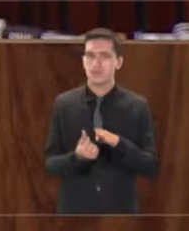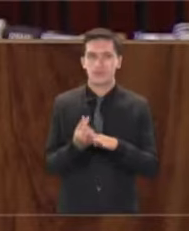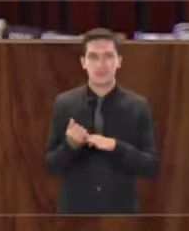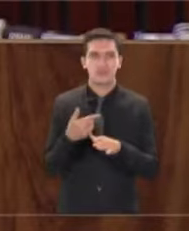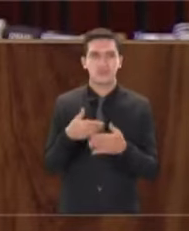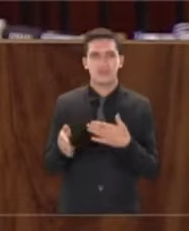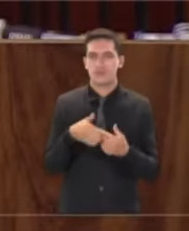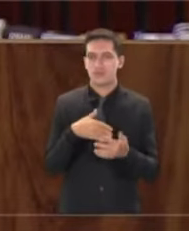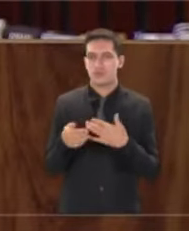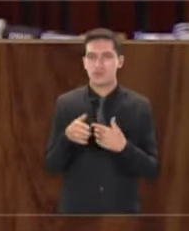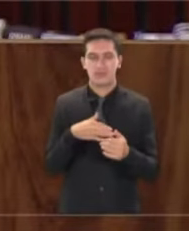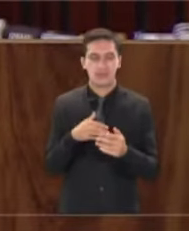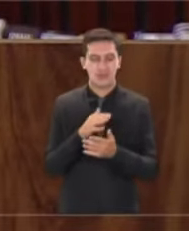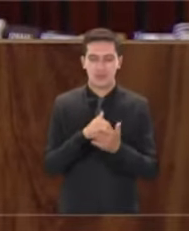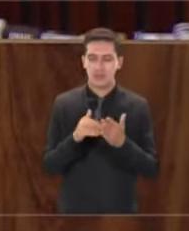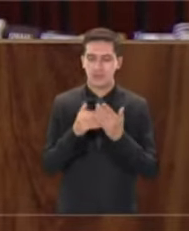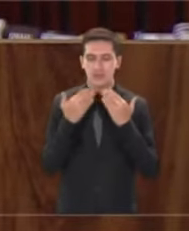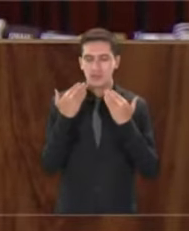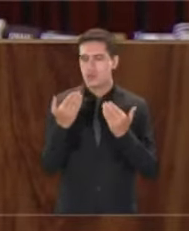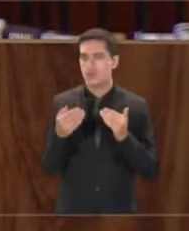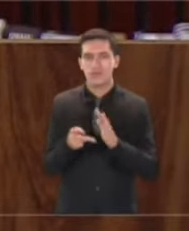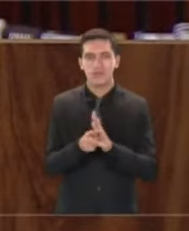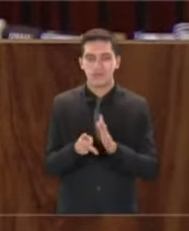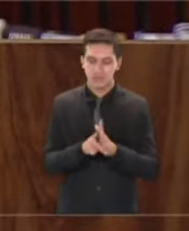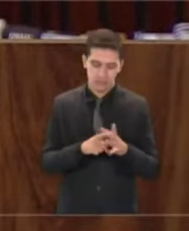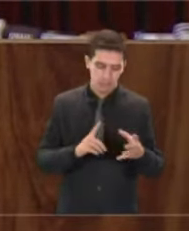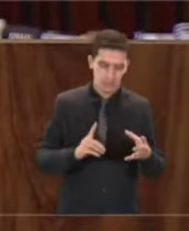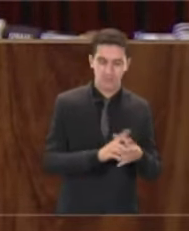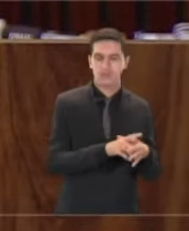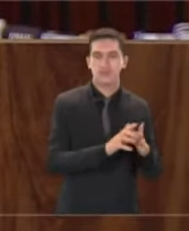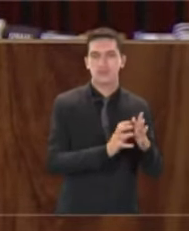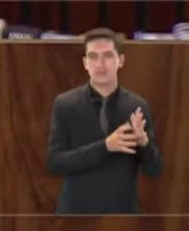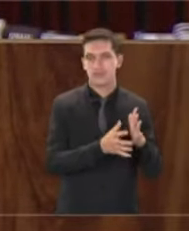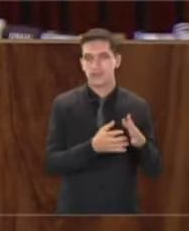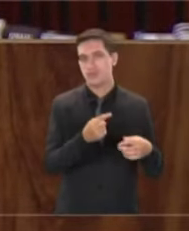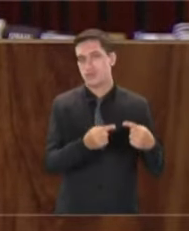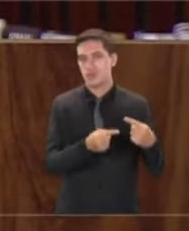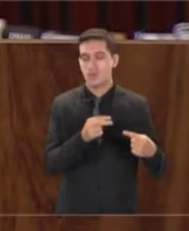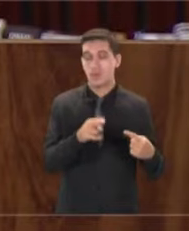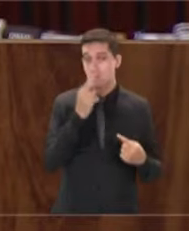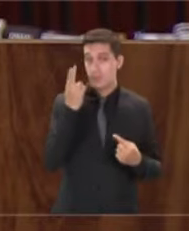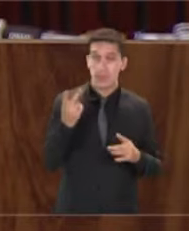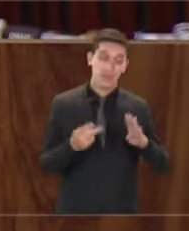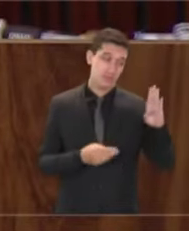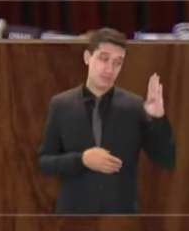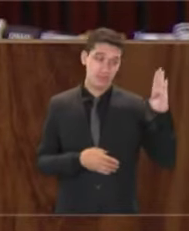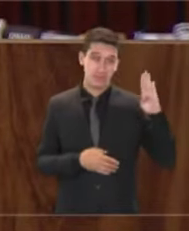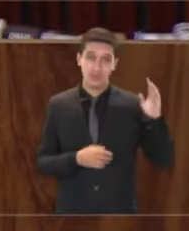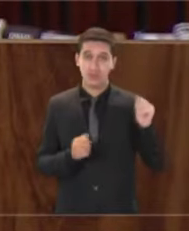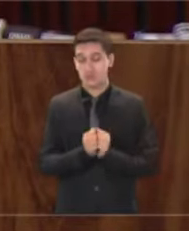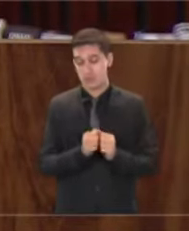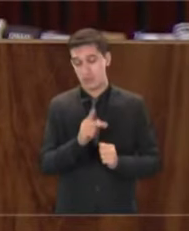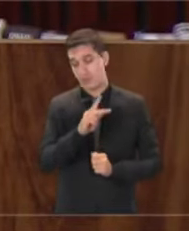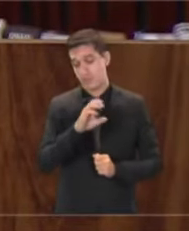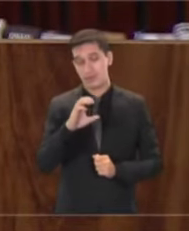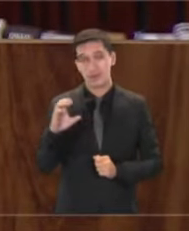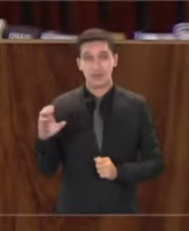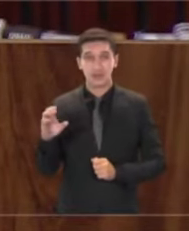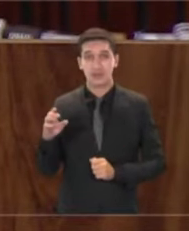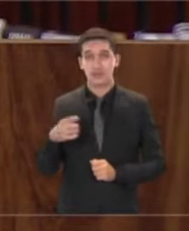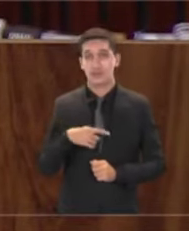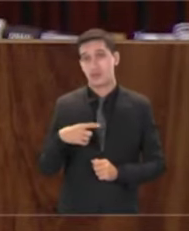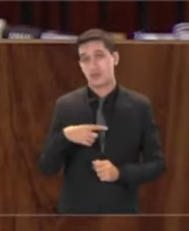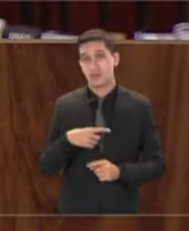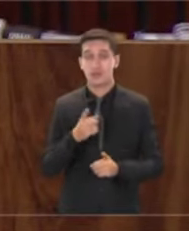há propriamente uma referência a uma associação do partido político ou de candidato com o Comando Vermelho, mas sim uma referência,